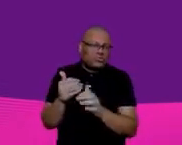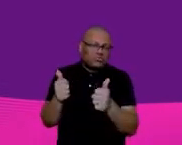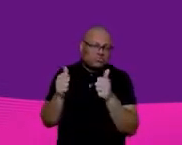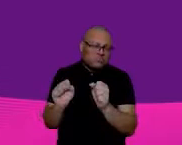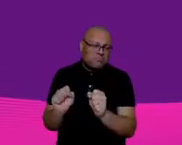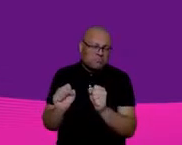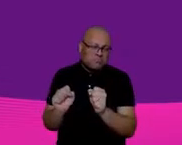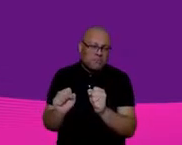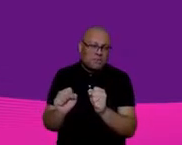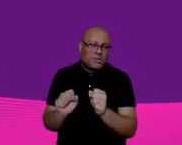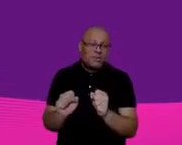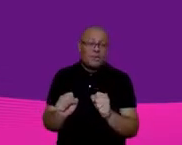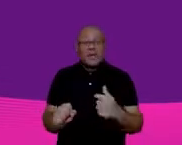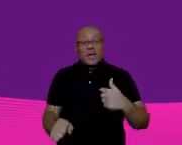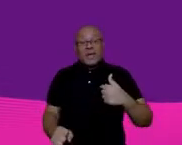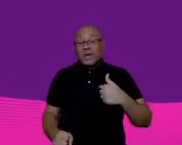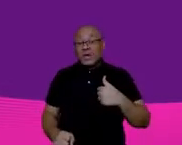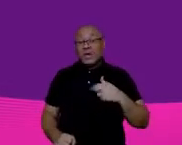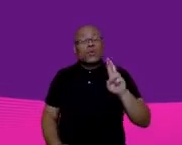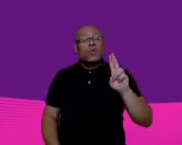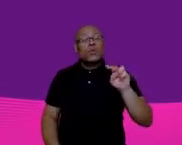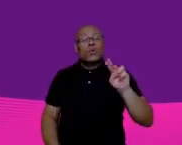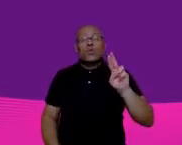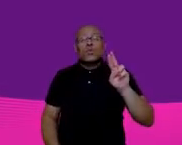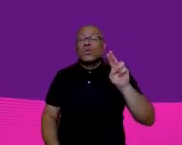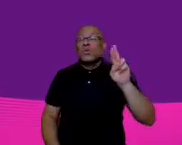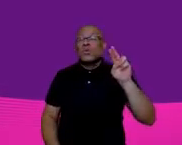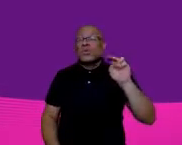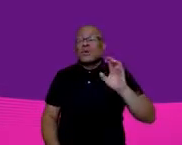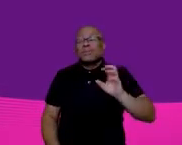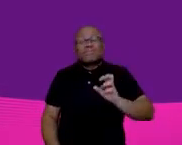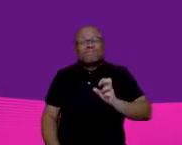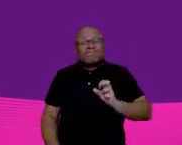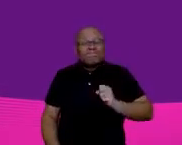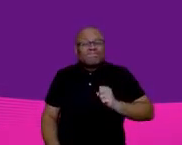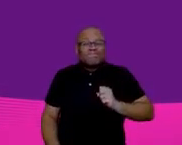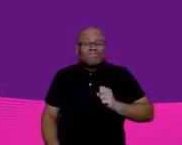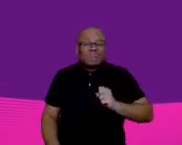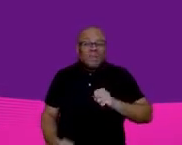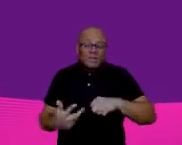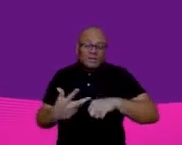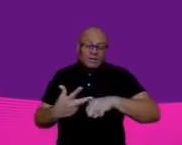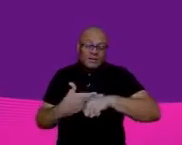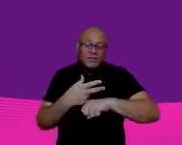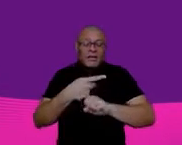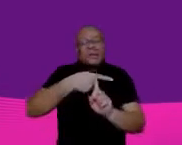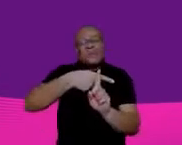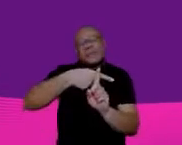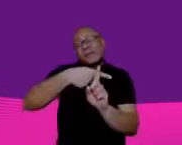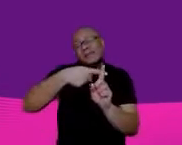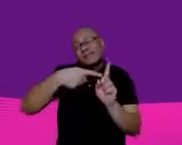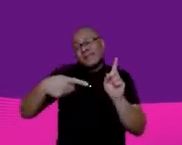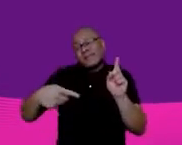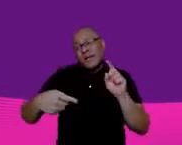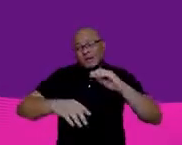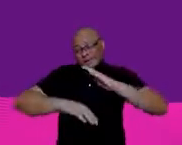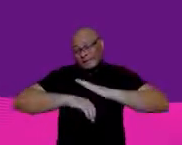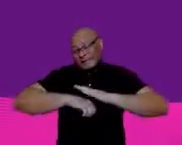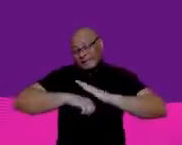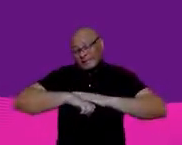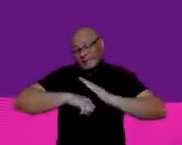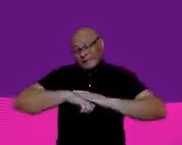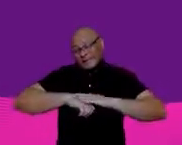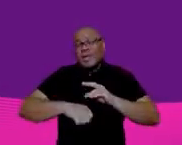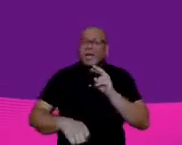Eu nunca fui muito fã do procedimento parcial feito manualmente. Às vezes eu via um corte um